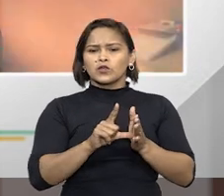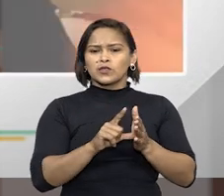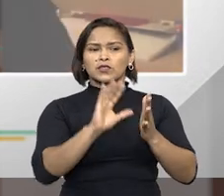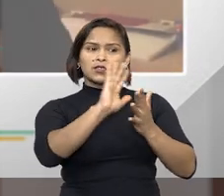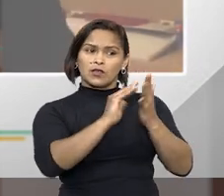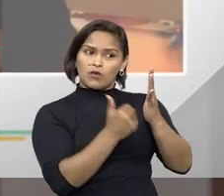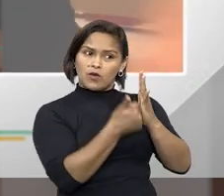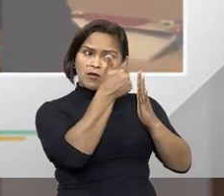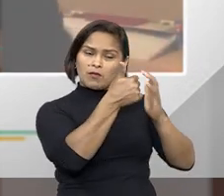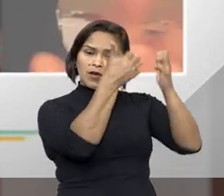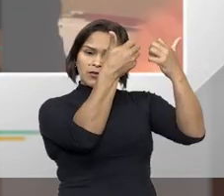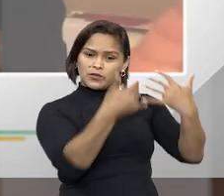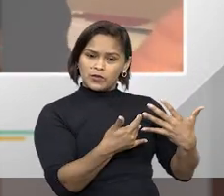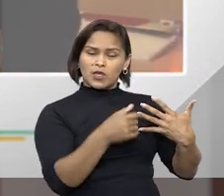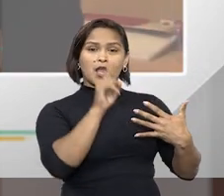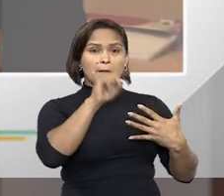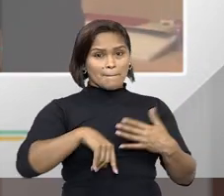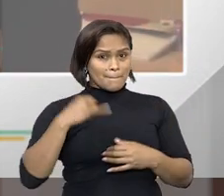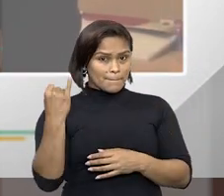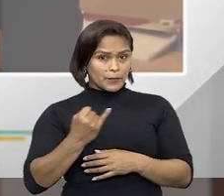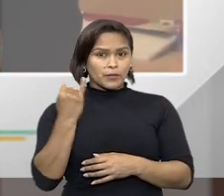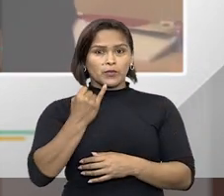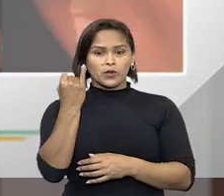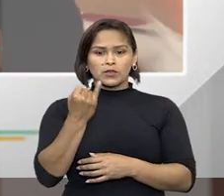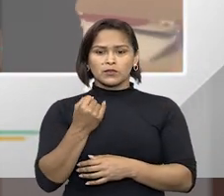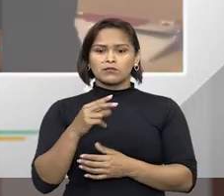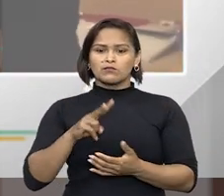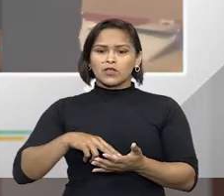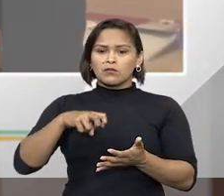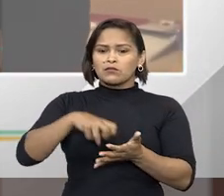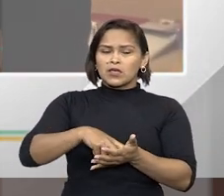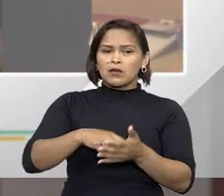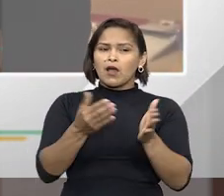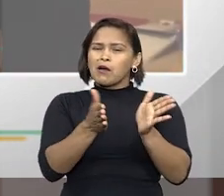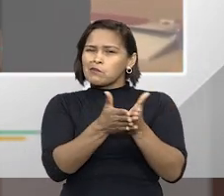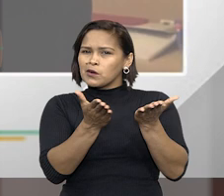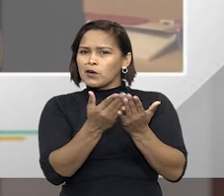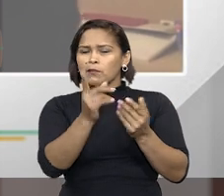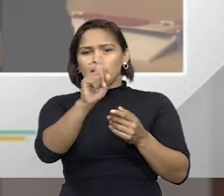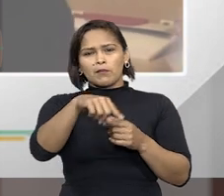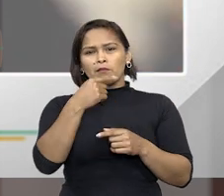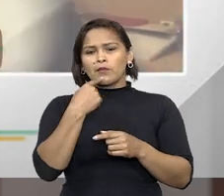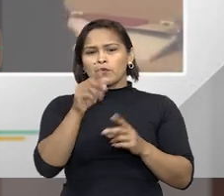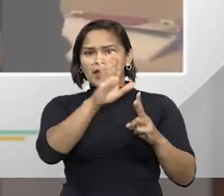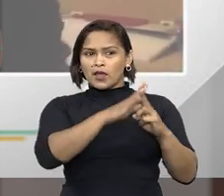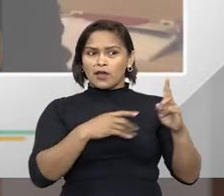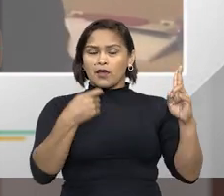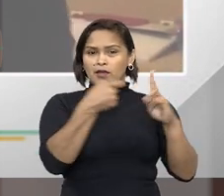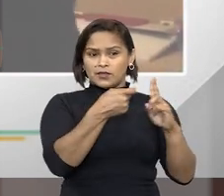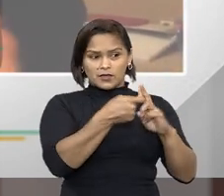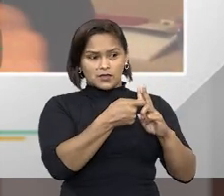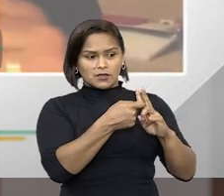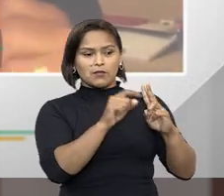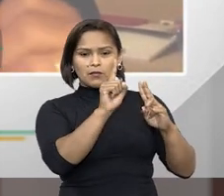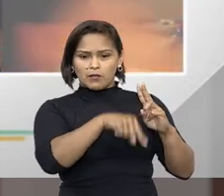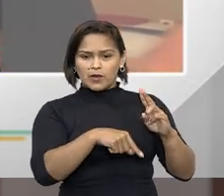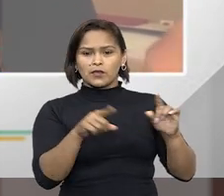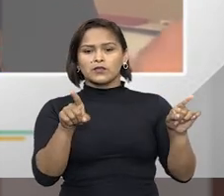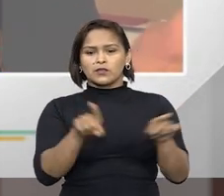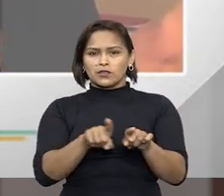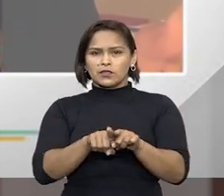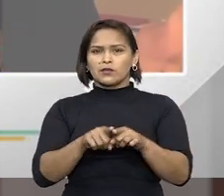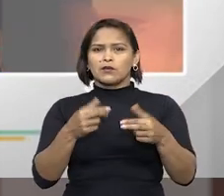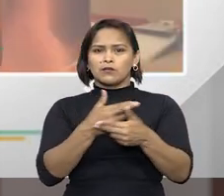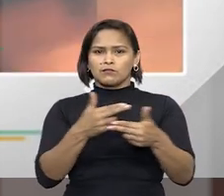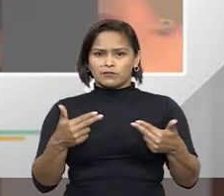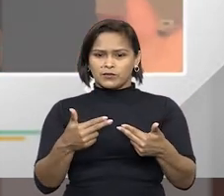recurso importantíssimo, que é uma pena que ele está muito banalizado, tanto pelas partes, quanto por muitos operadores